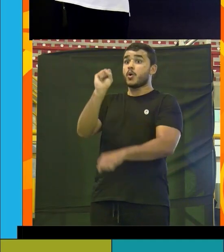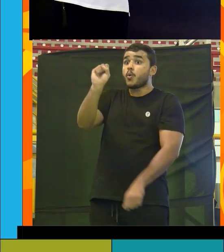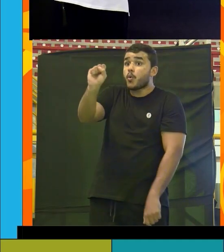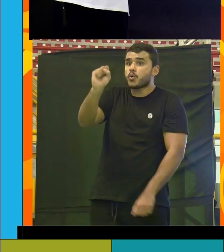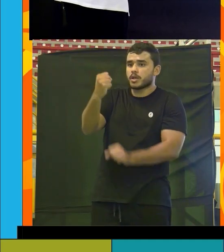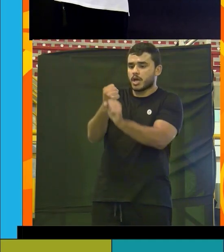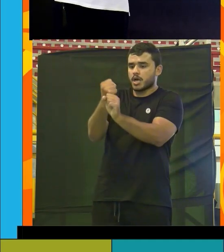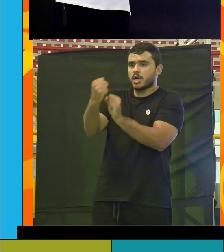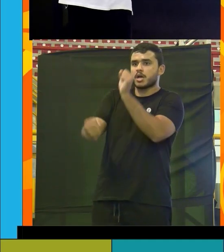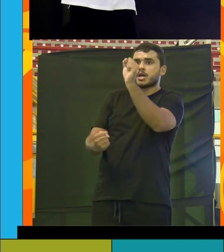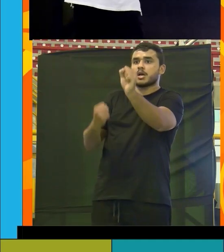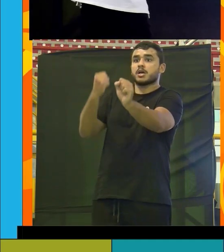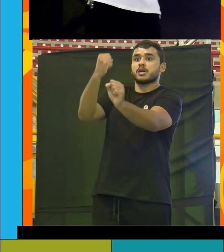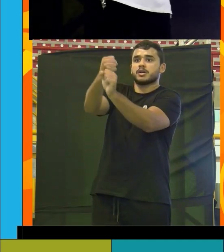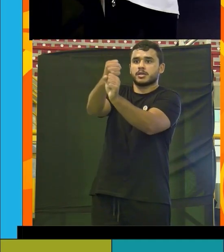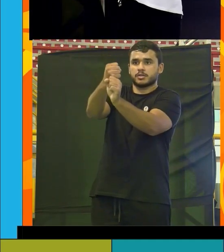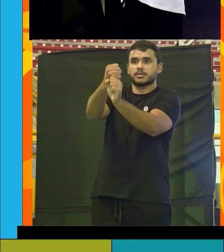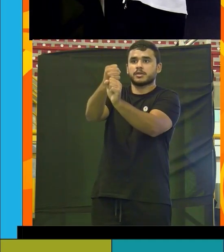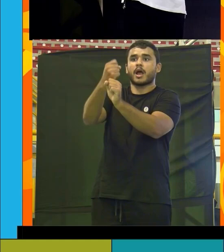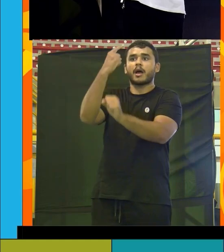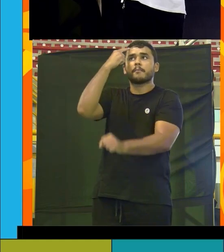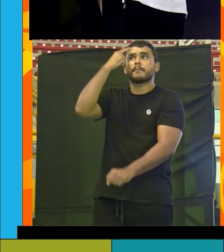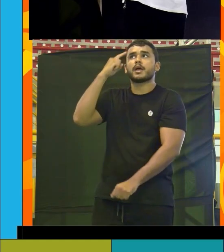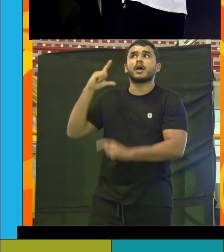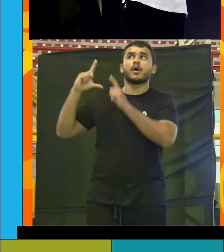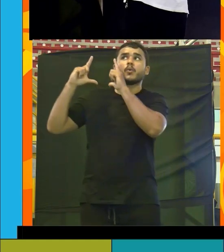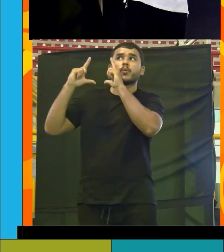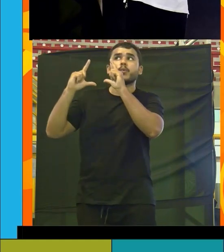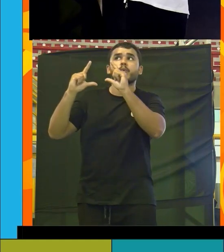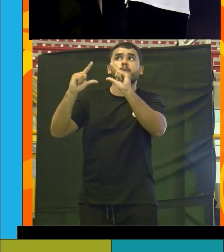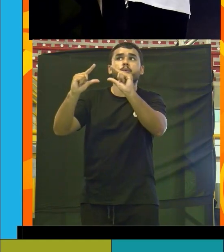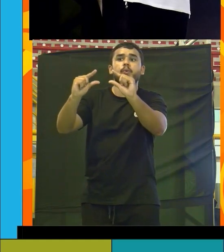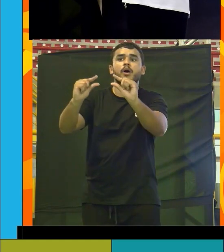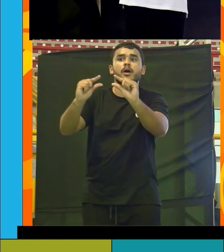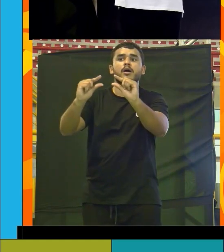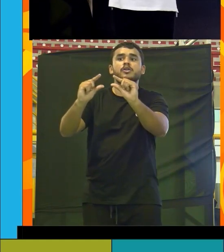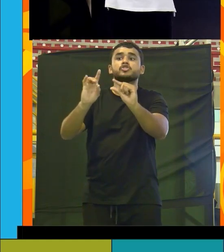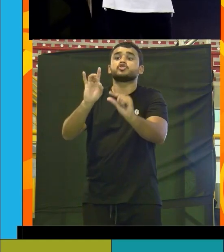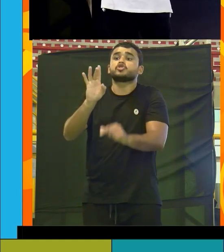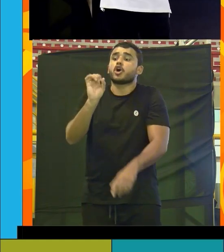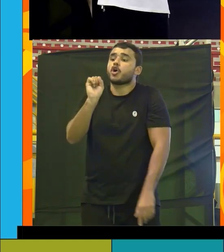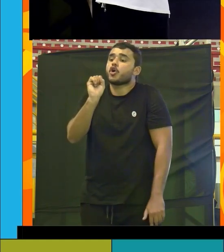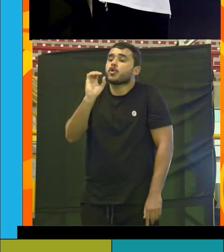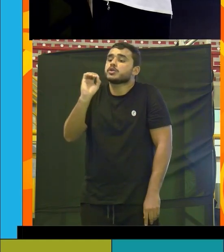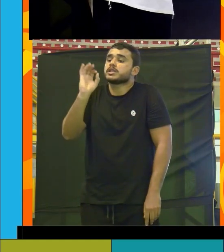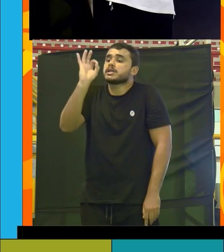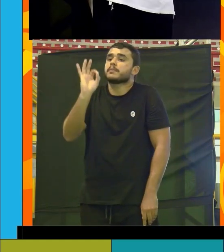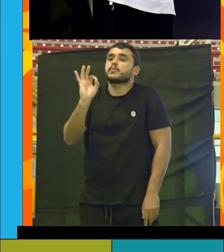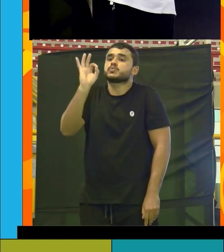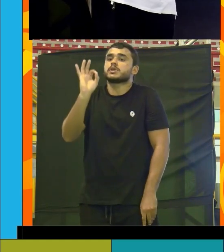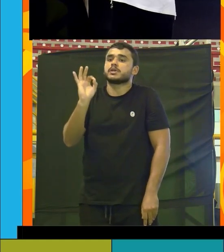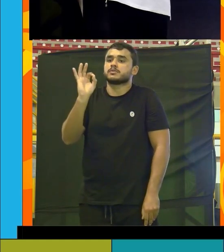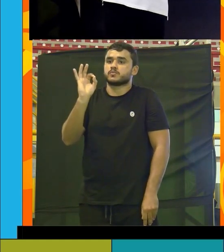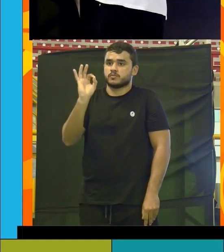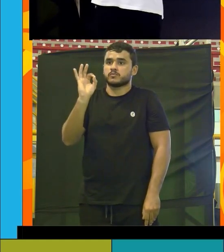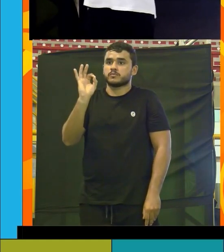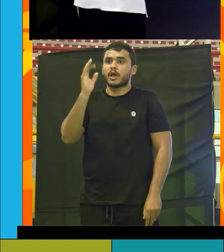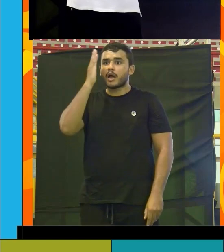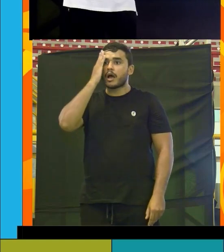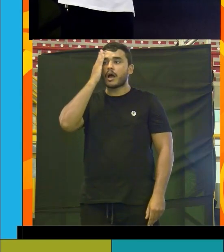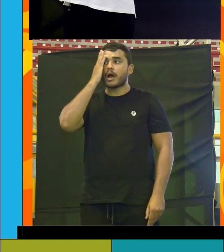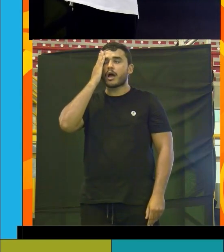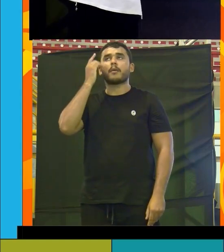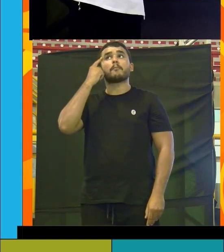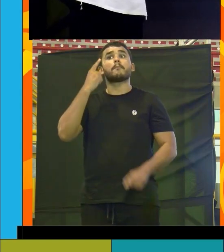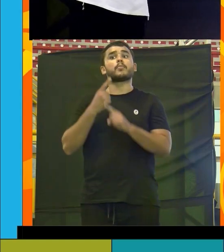10 anos para virar 100%? Você teve que multiplicar por 10. Então, o que